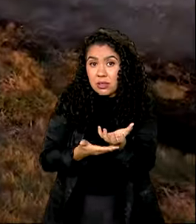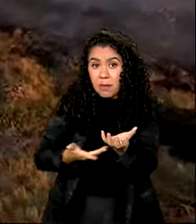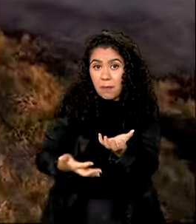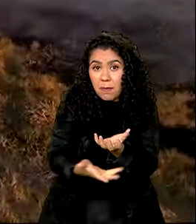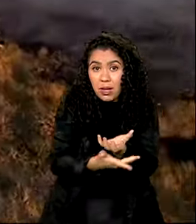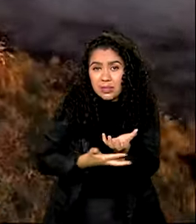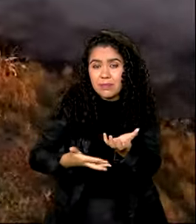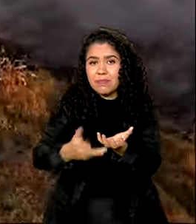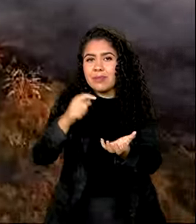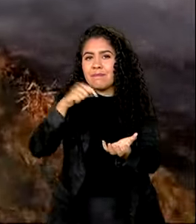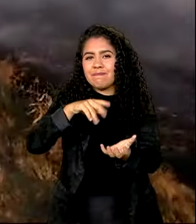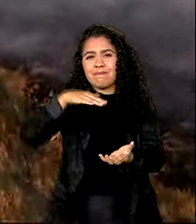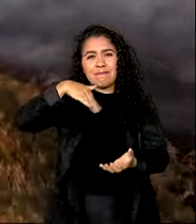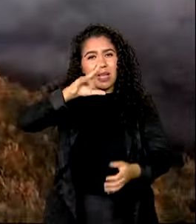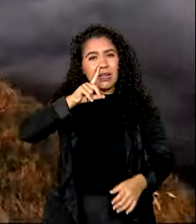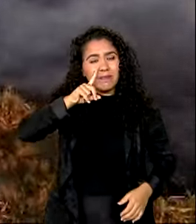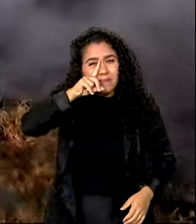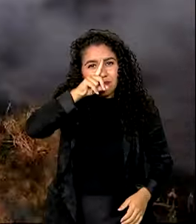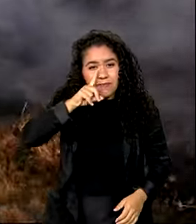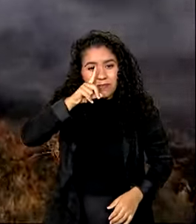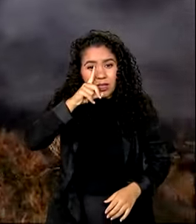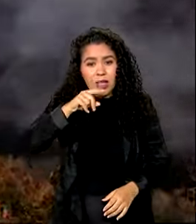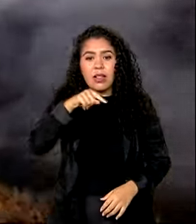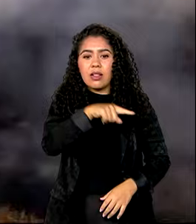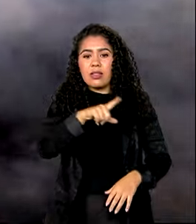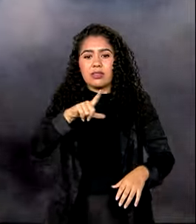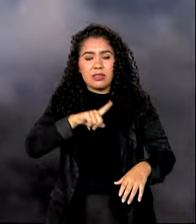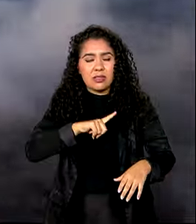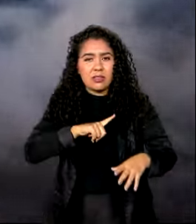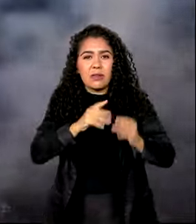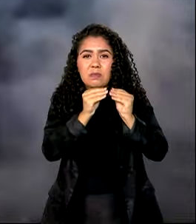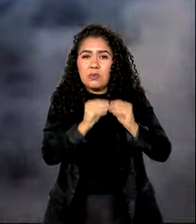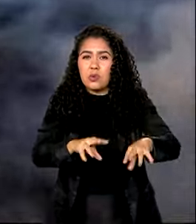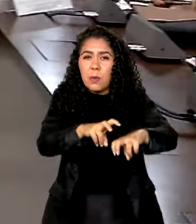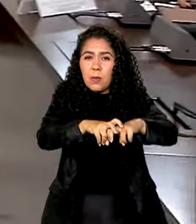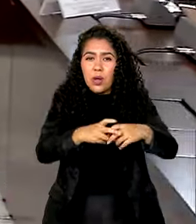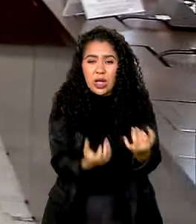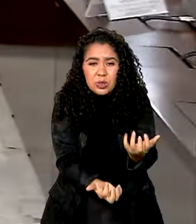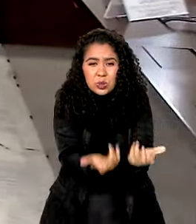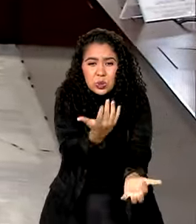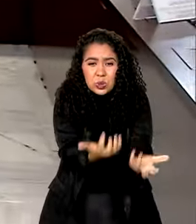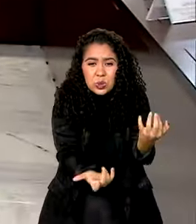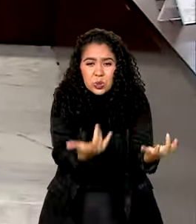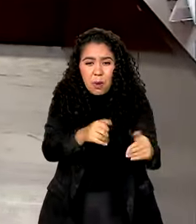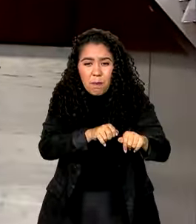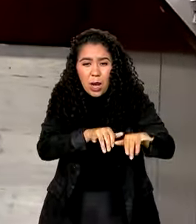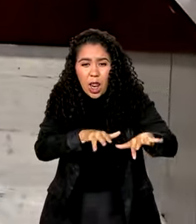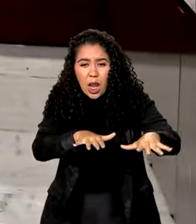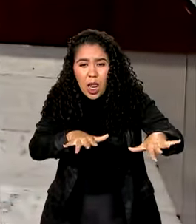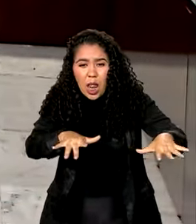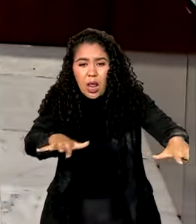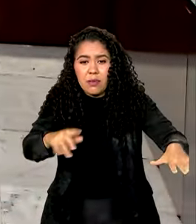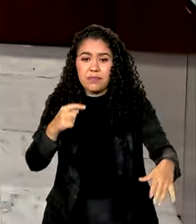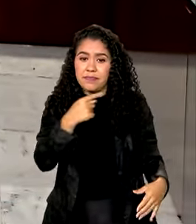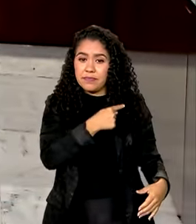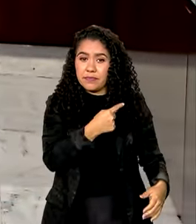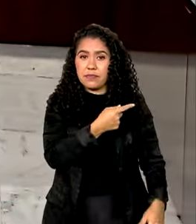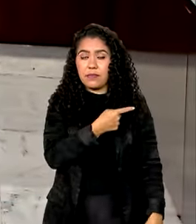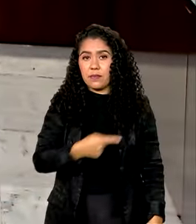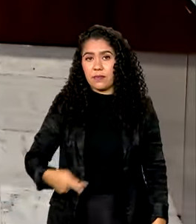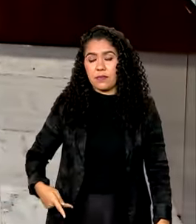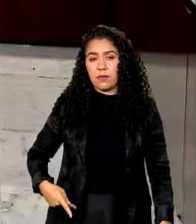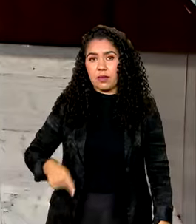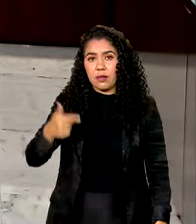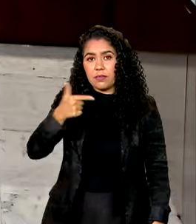é mais crítica. A região sofre com as queimadas que se espalham. Agora nós temos que trabalhar para evitar